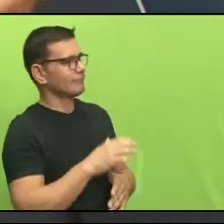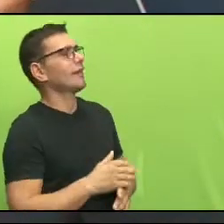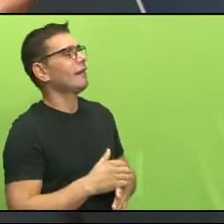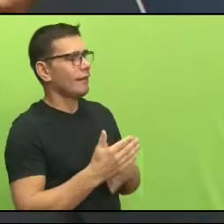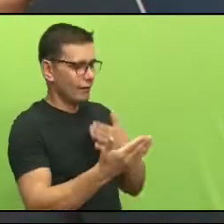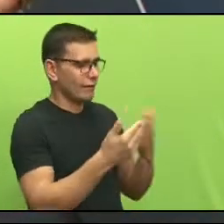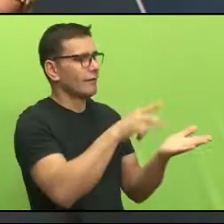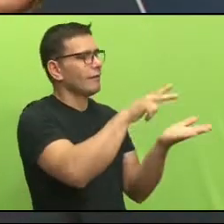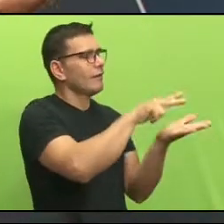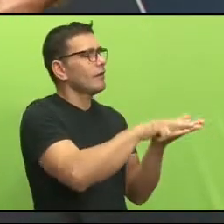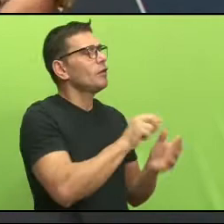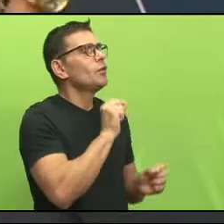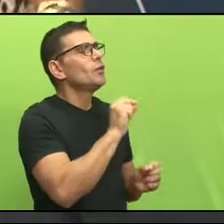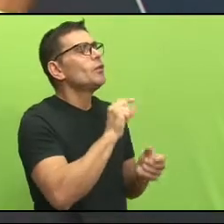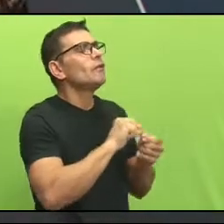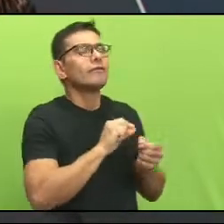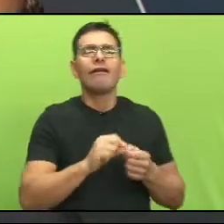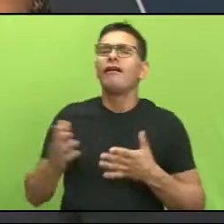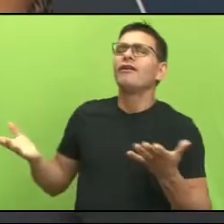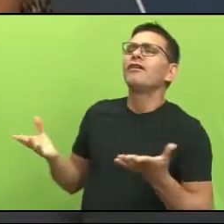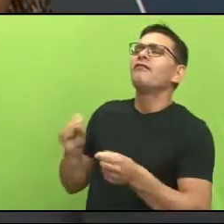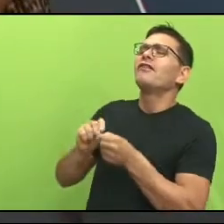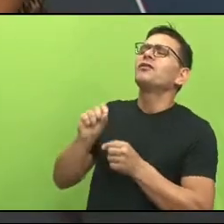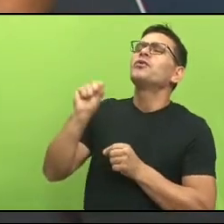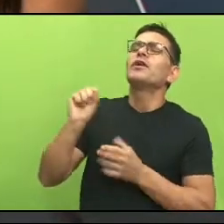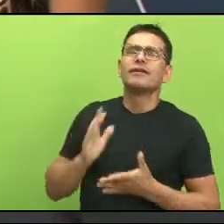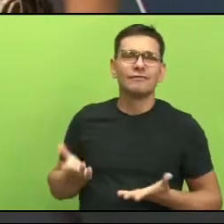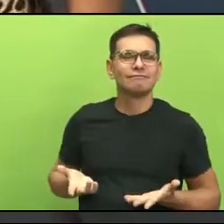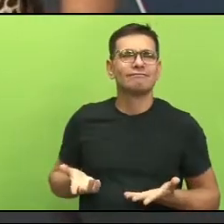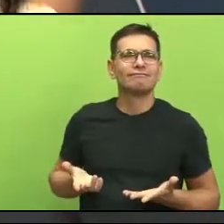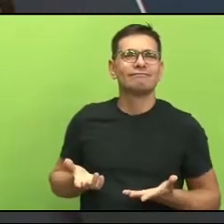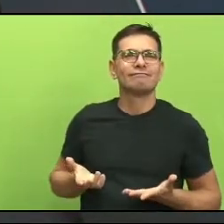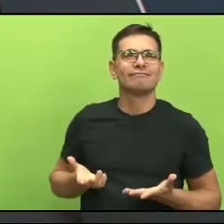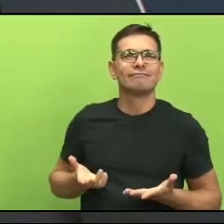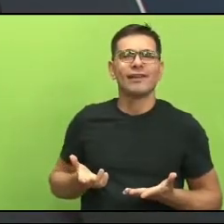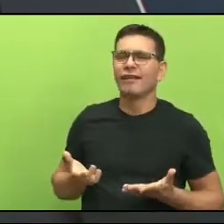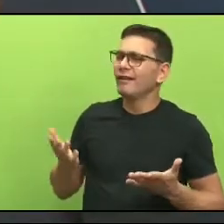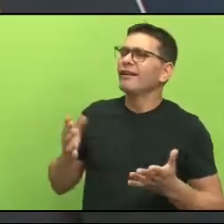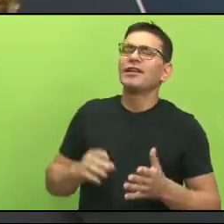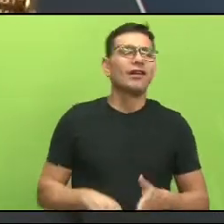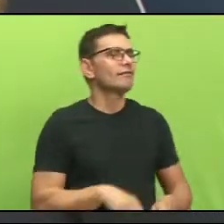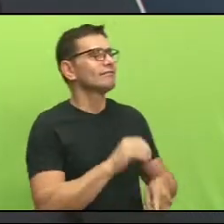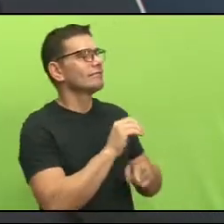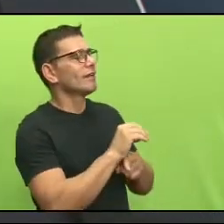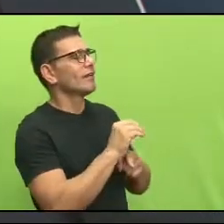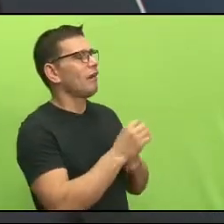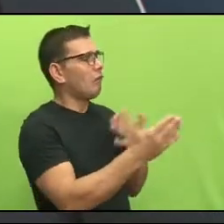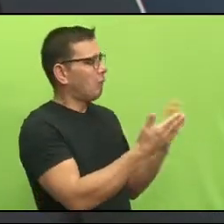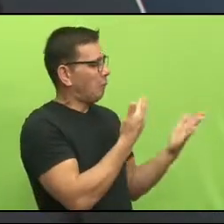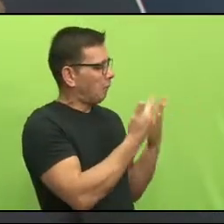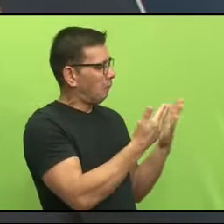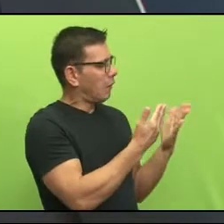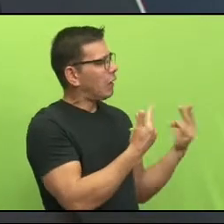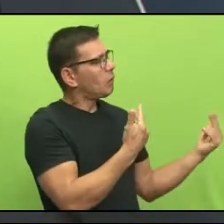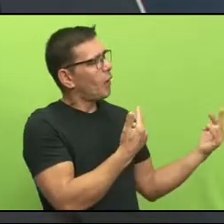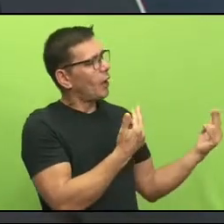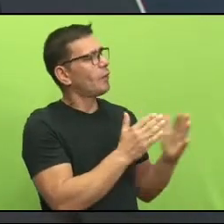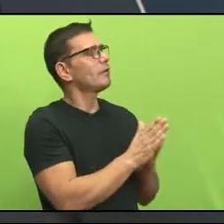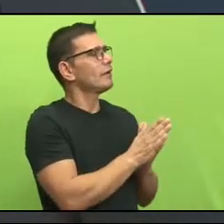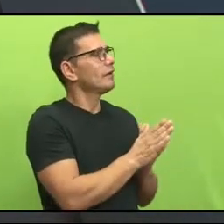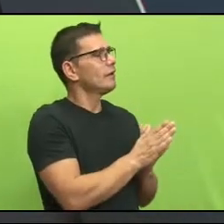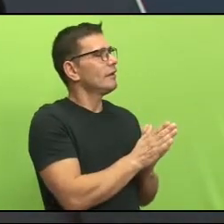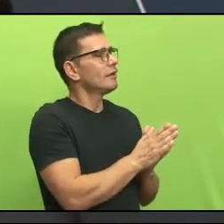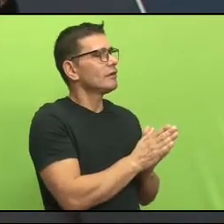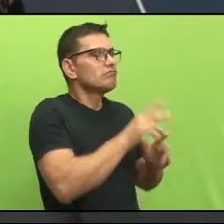Sou terapeuta. E assim, as pessoas falam, mas o que terapeuta faz? A mesma, quase a mesma coisa que o psicólogo, né? Só que nós